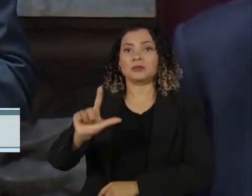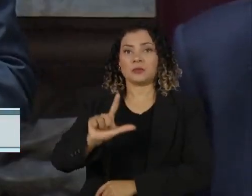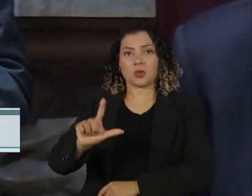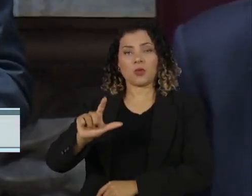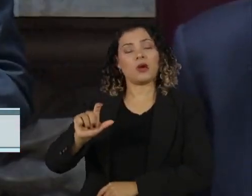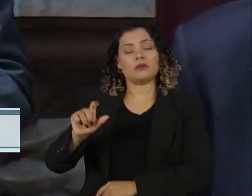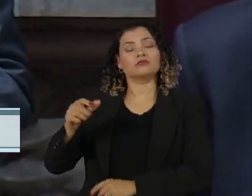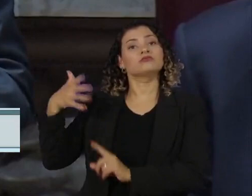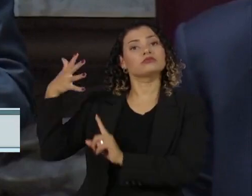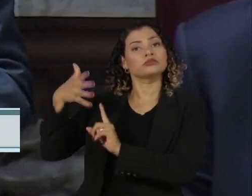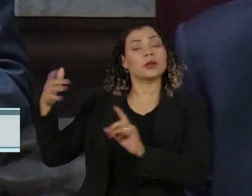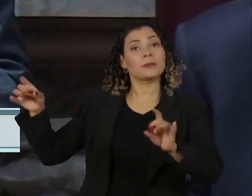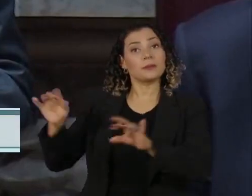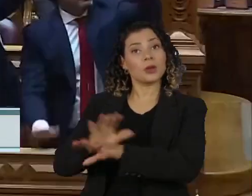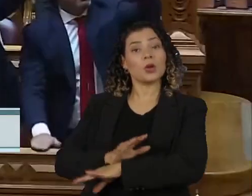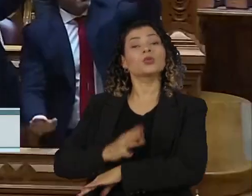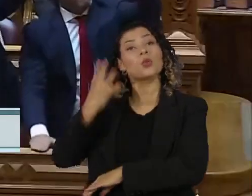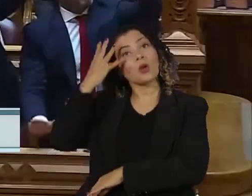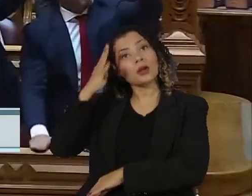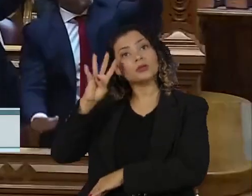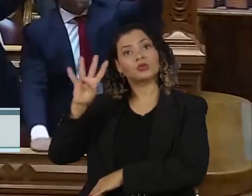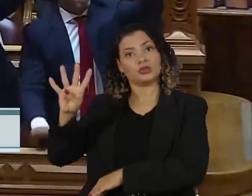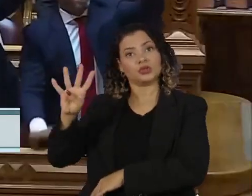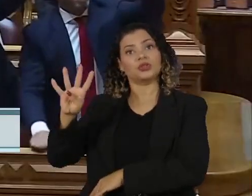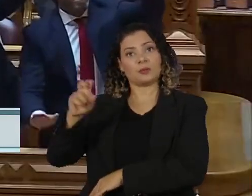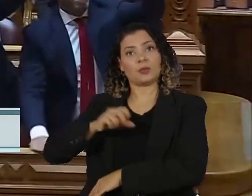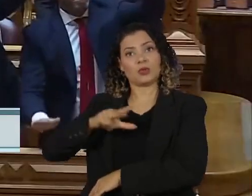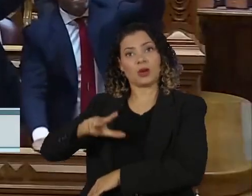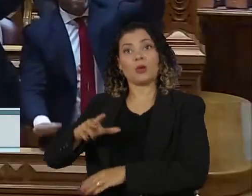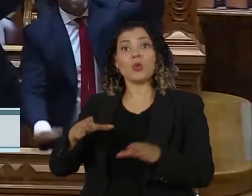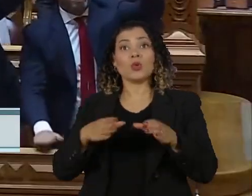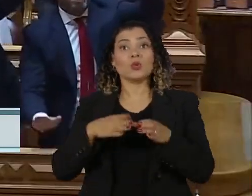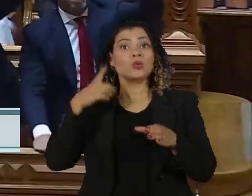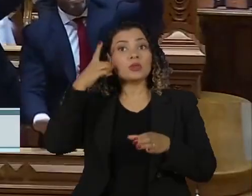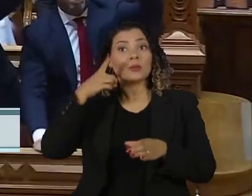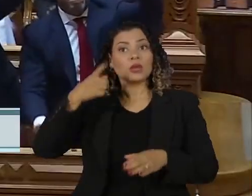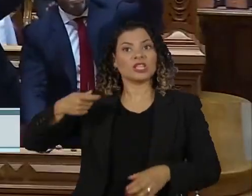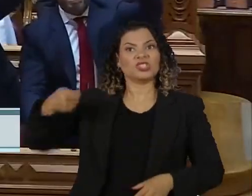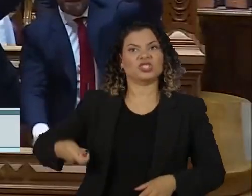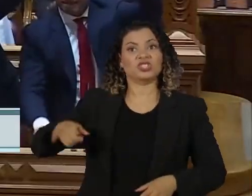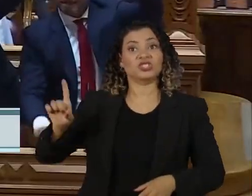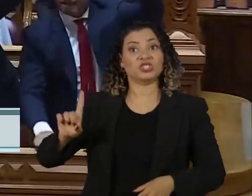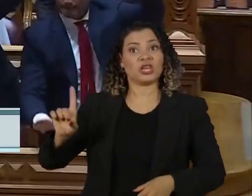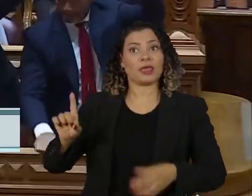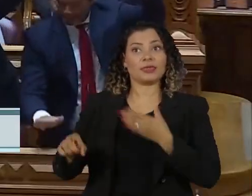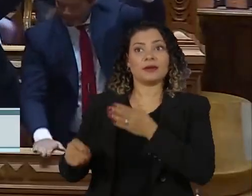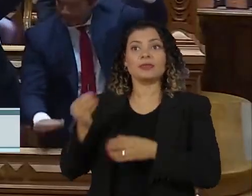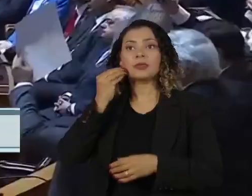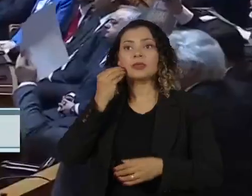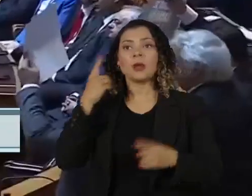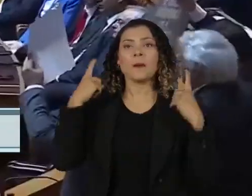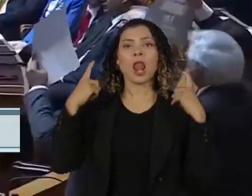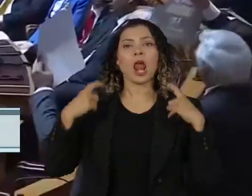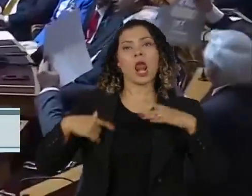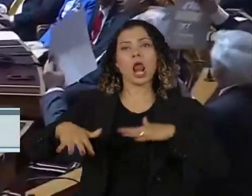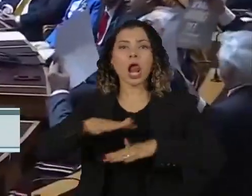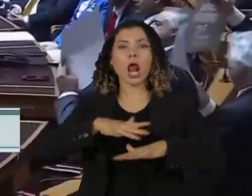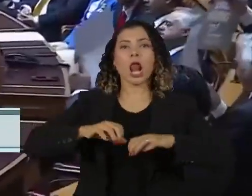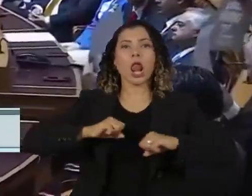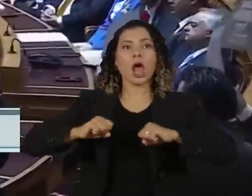a viagem de 4 dias a Portugal. Um grupo de deputados da extrema-direita tentou fazer barulho, mas